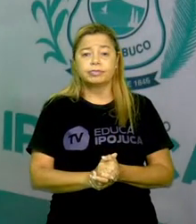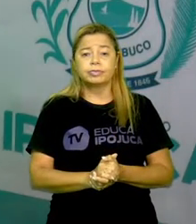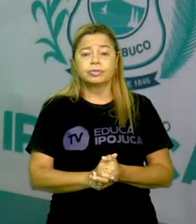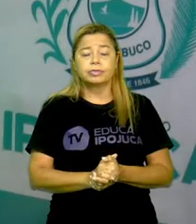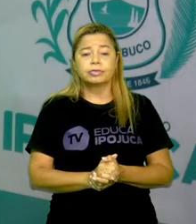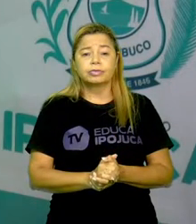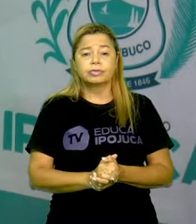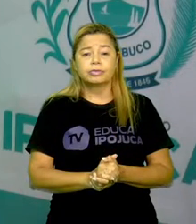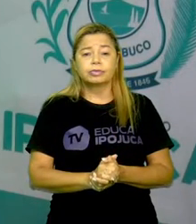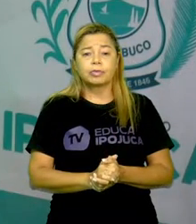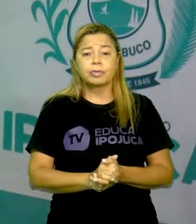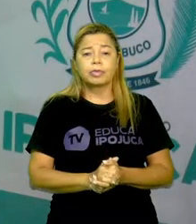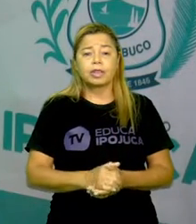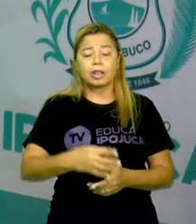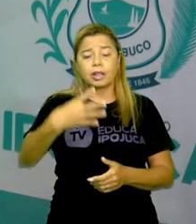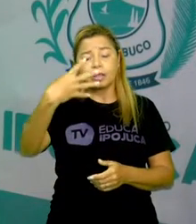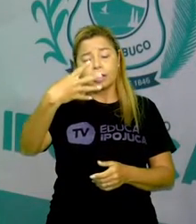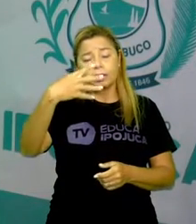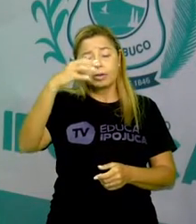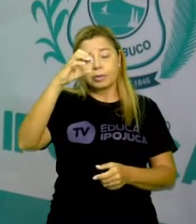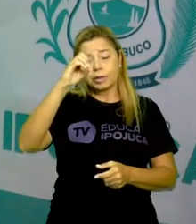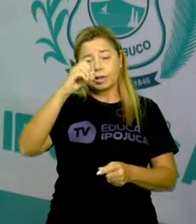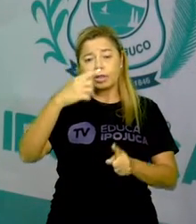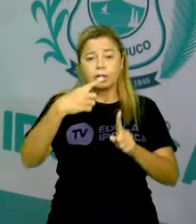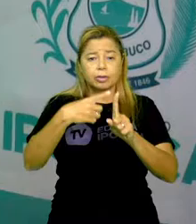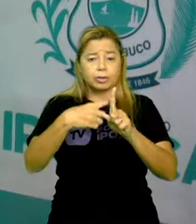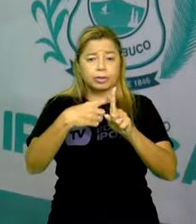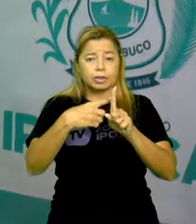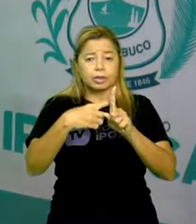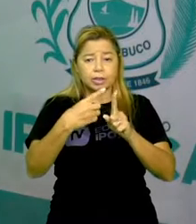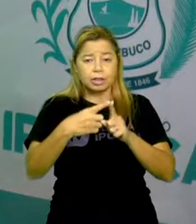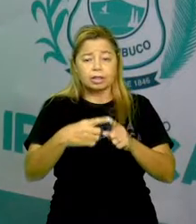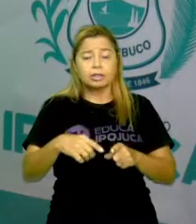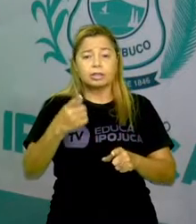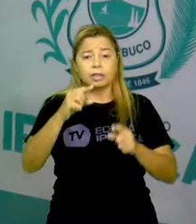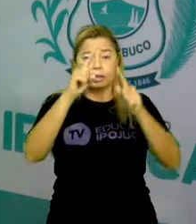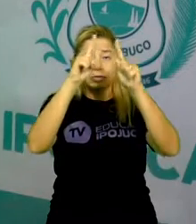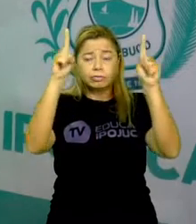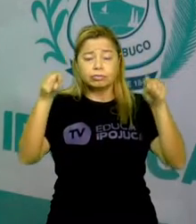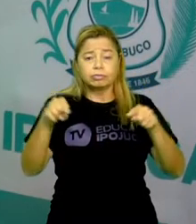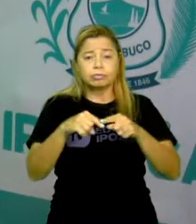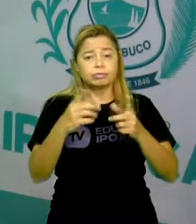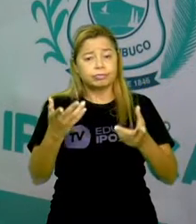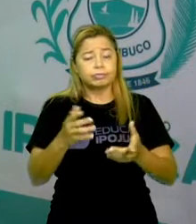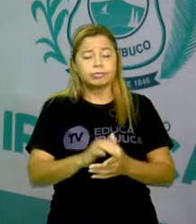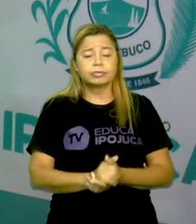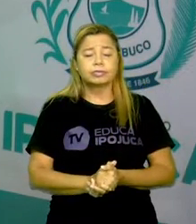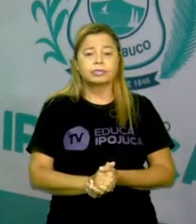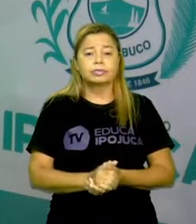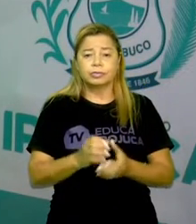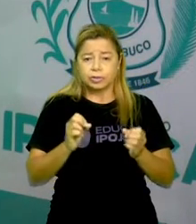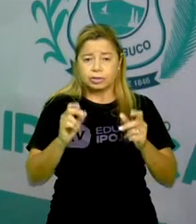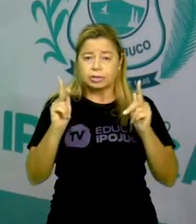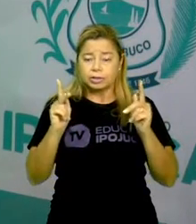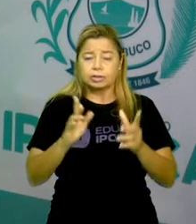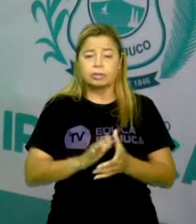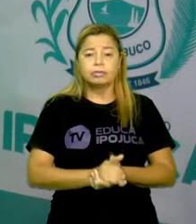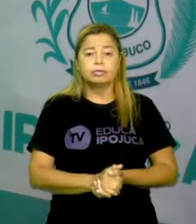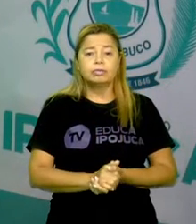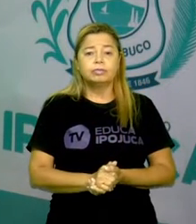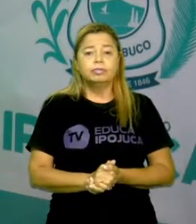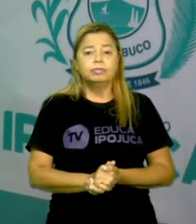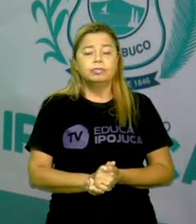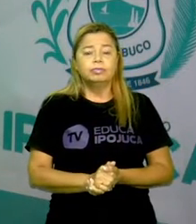unidades ele vai ocupar exatamente aqui esse espaço das dezenas, tá certo?